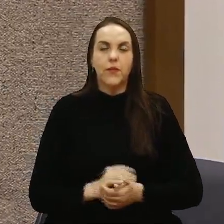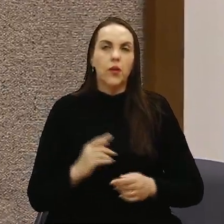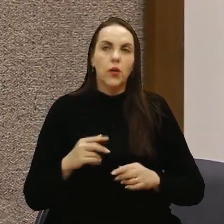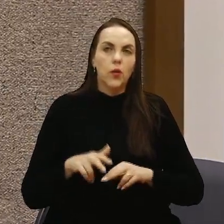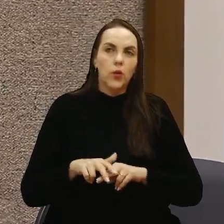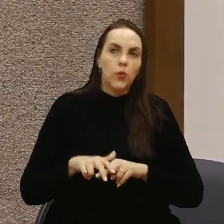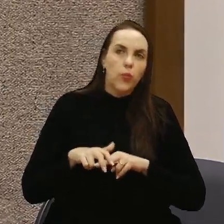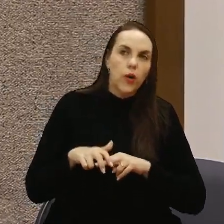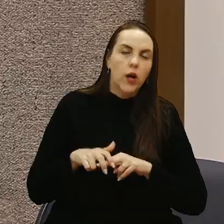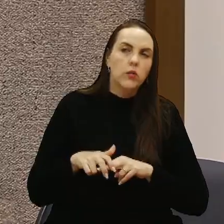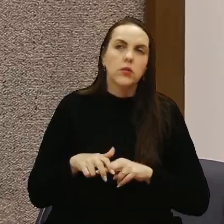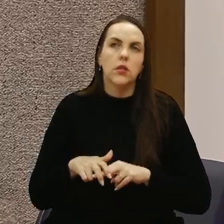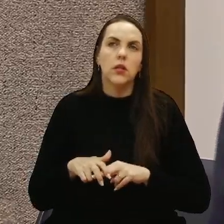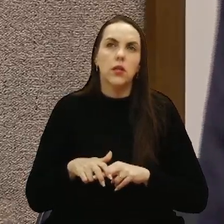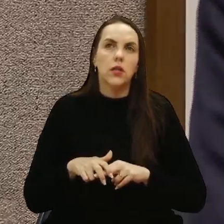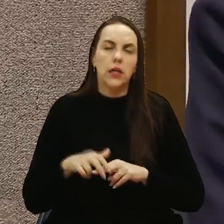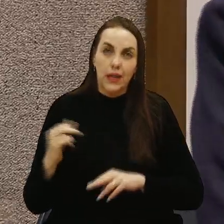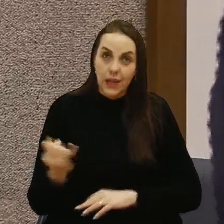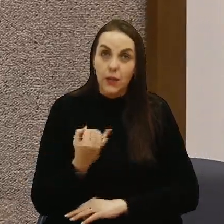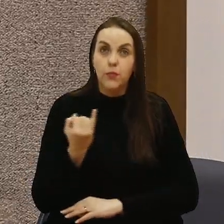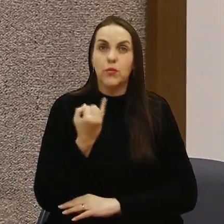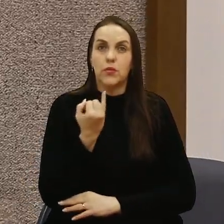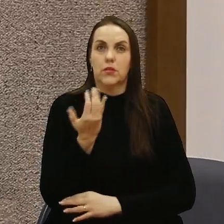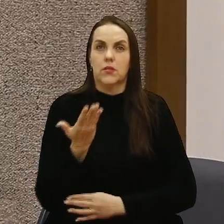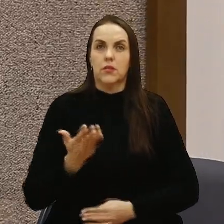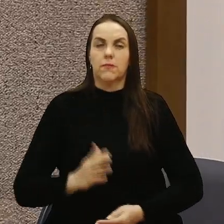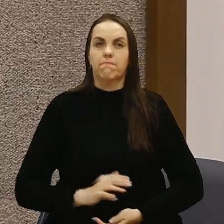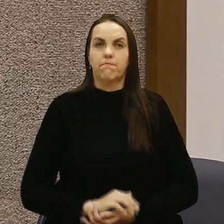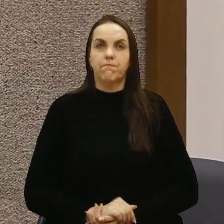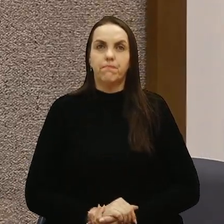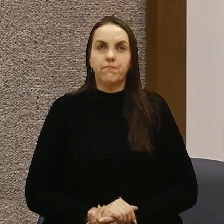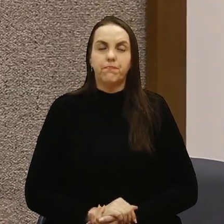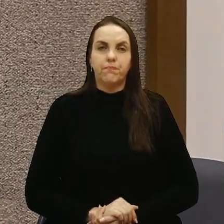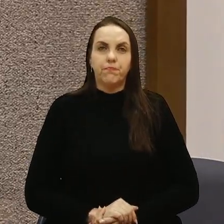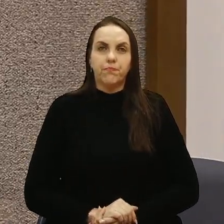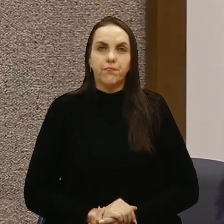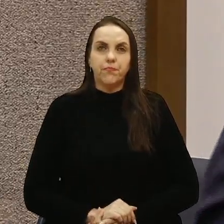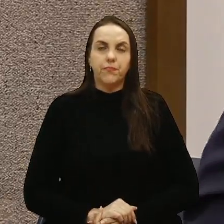devido ao tamanho da importância